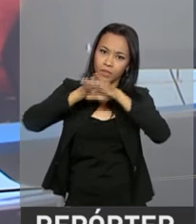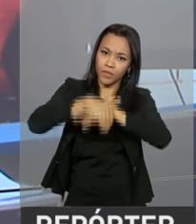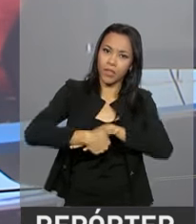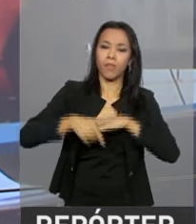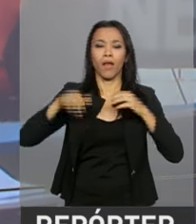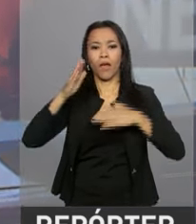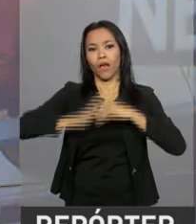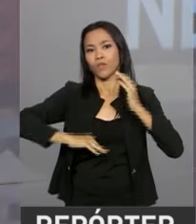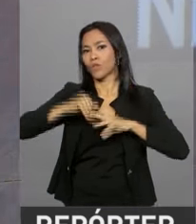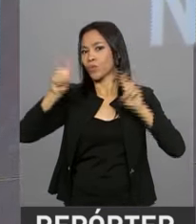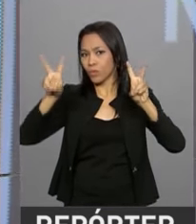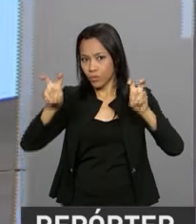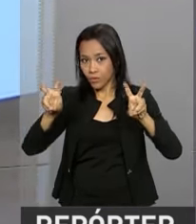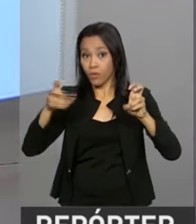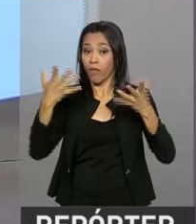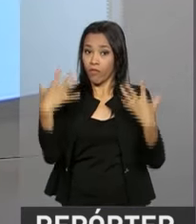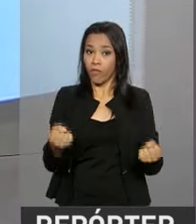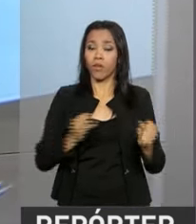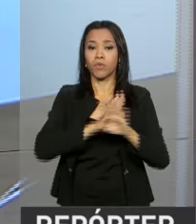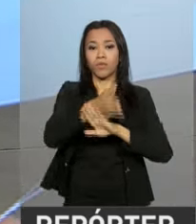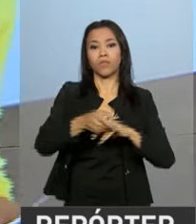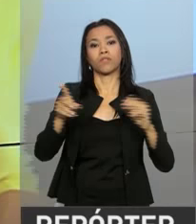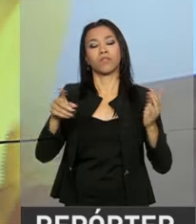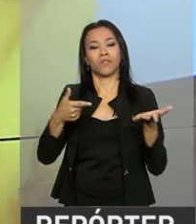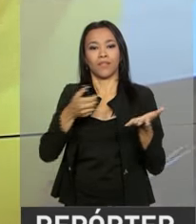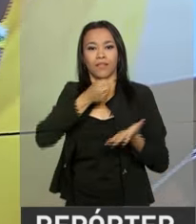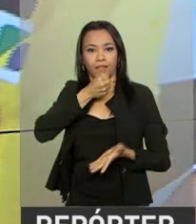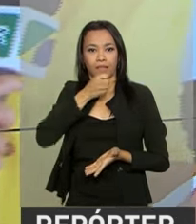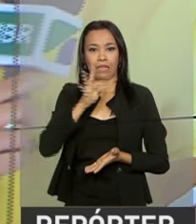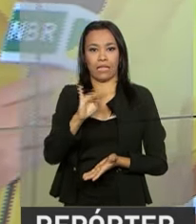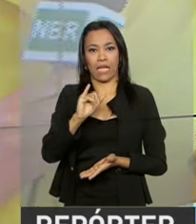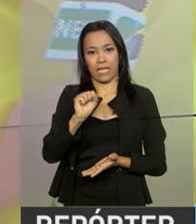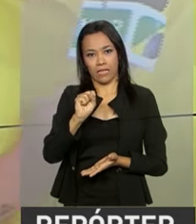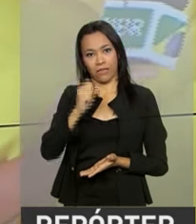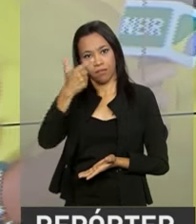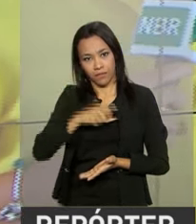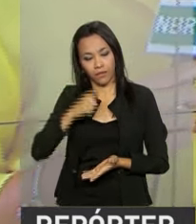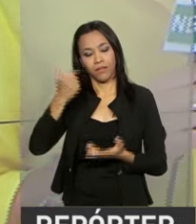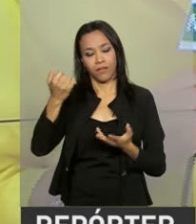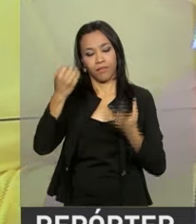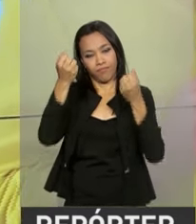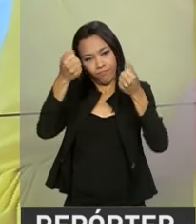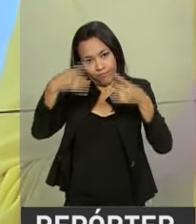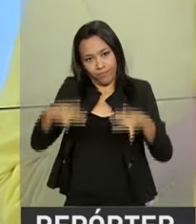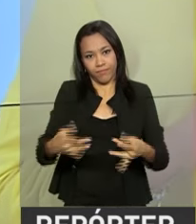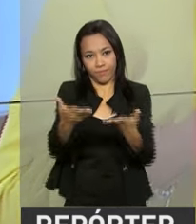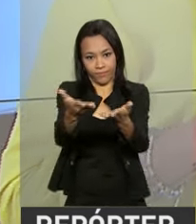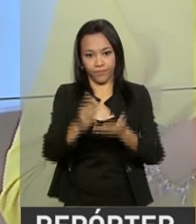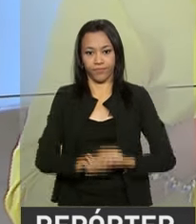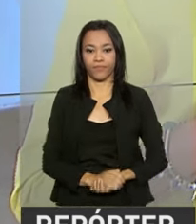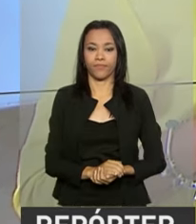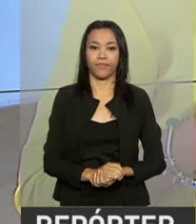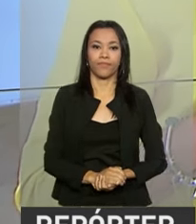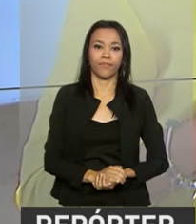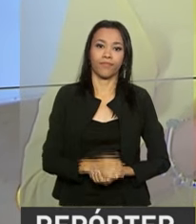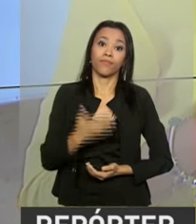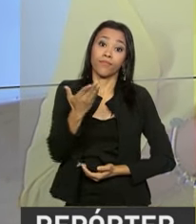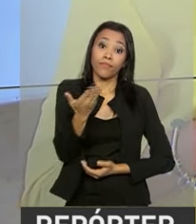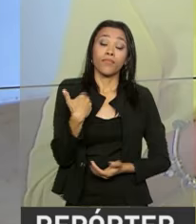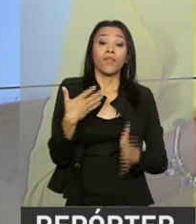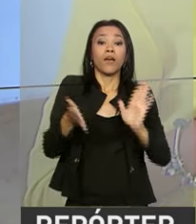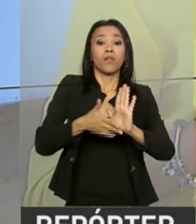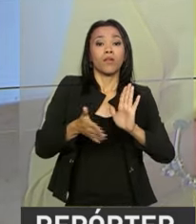assunto. Vamos voltar a conversar então com a repórter Taísa Dias, que tem as informações. Taíssa. Leandro, a